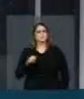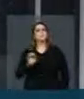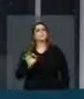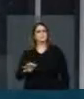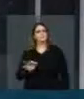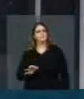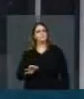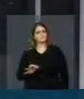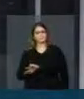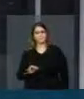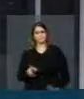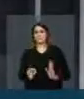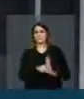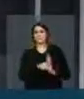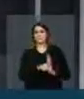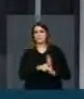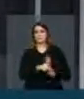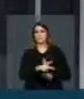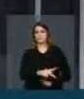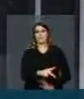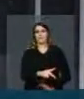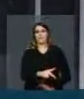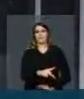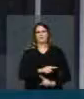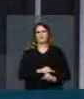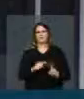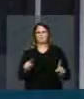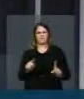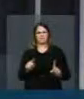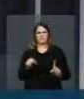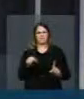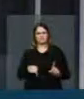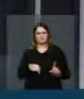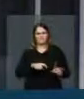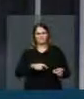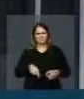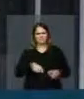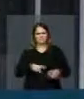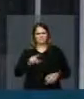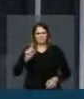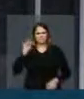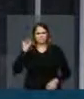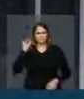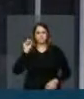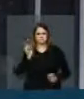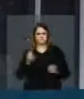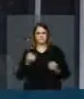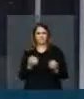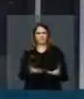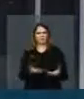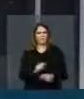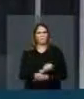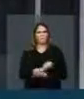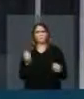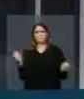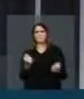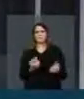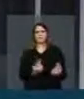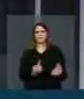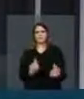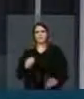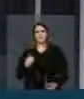que são os índios. Mas as terras que são dos agricultores, elas são dos agricultores. O agricultor é brasileiro igual.